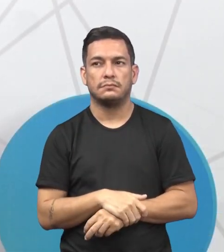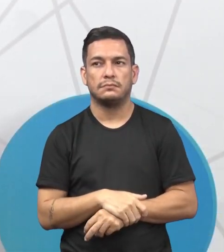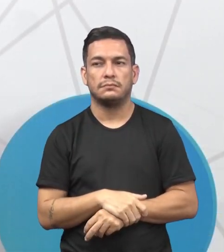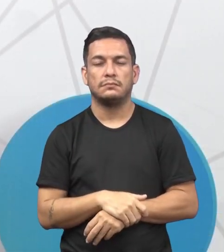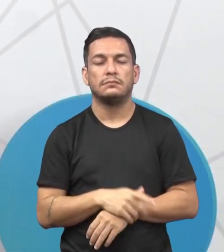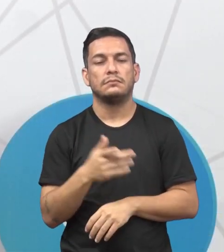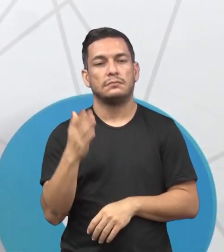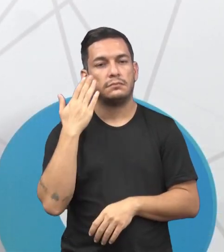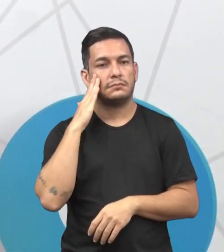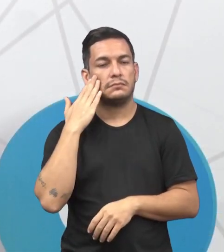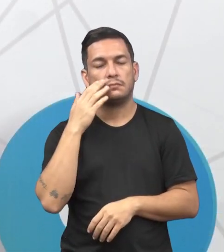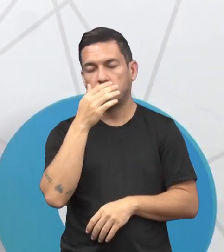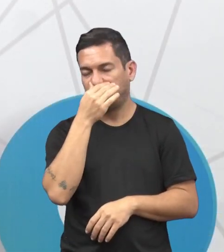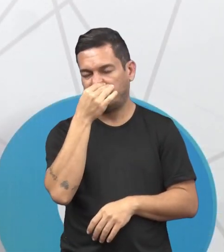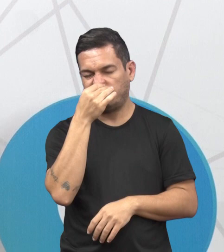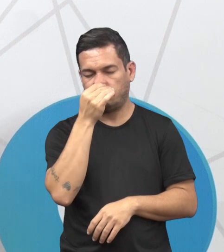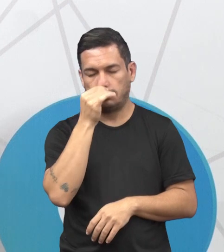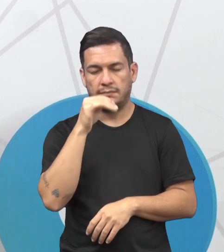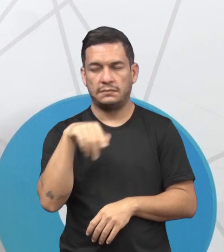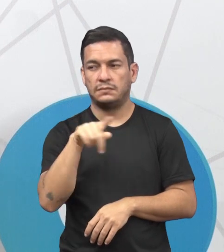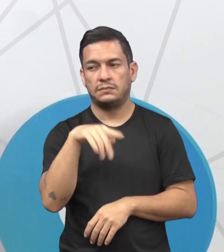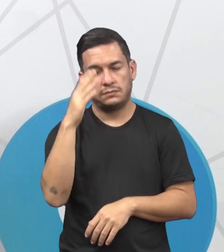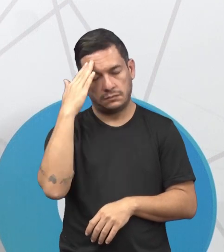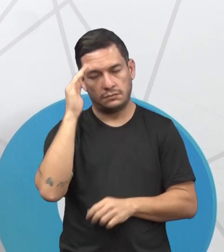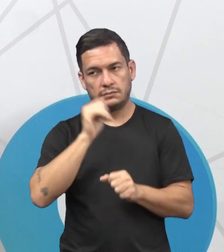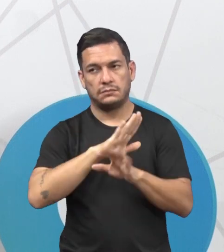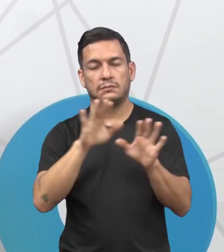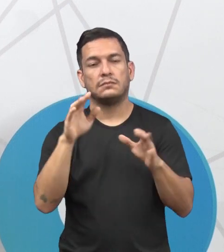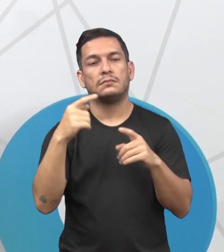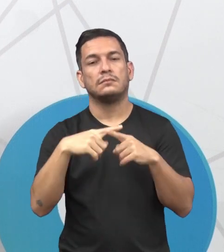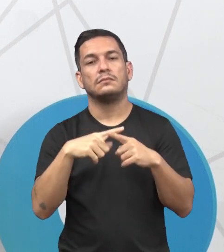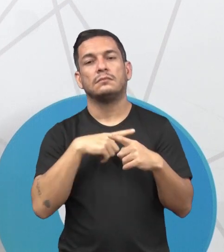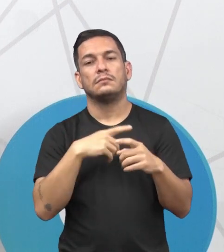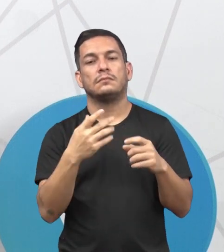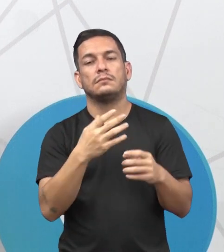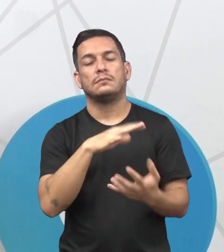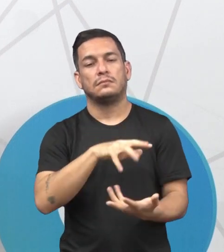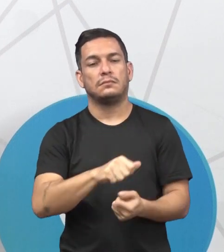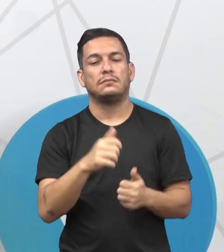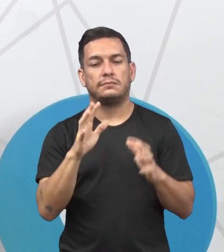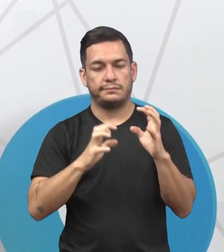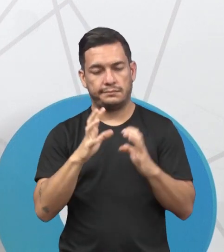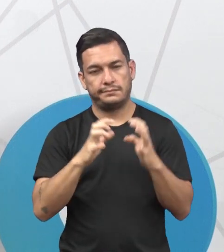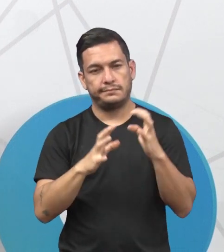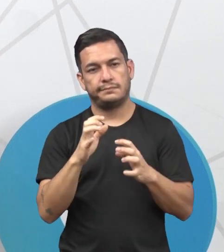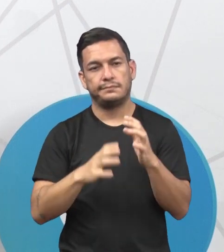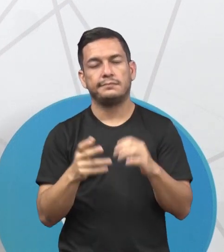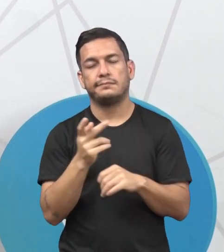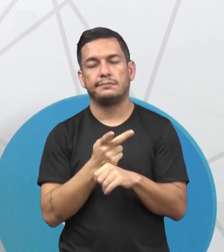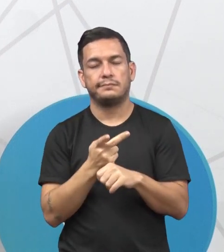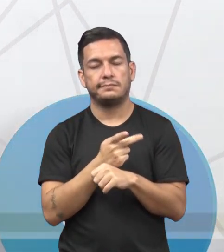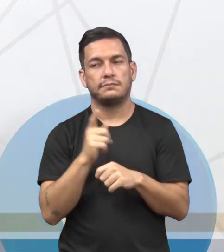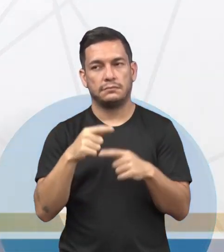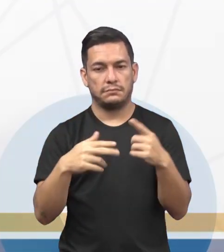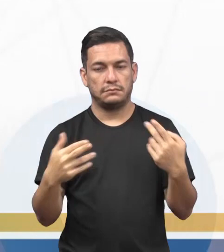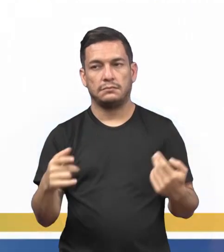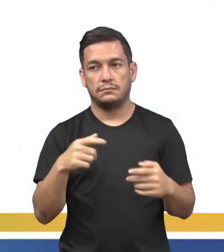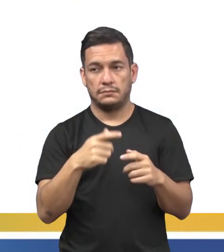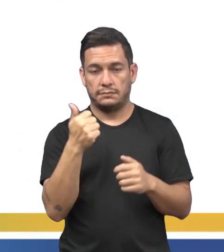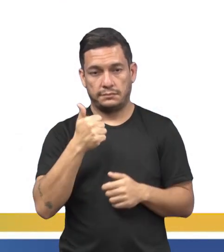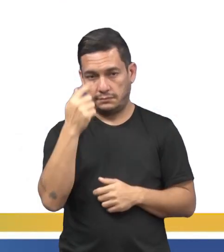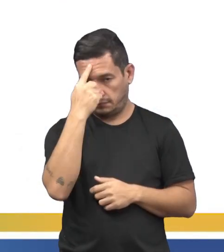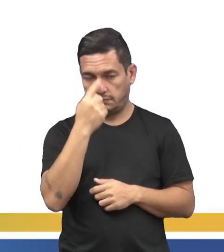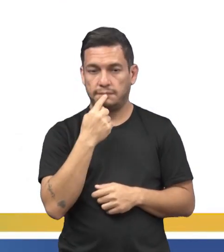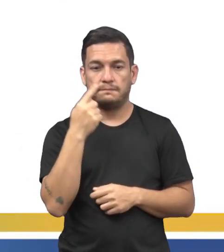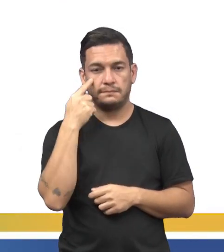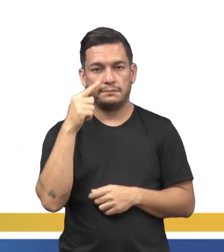partir desse entendimento, a gente vai entender por que existe no mundo, né, conflitos em busca dessa matéria-prima. Nessa primeira imagem que vocês